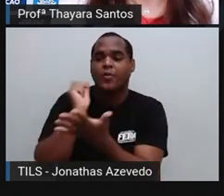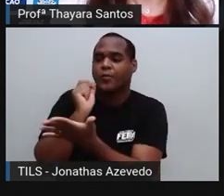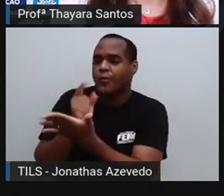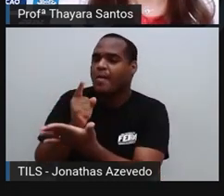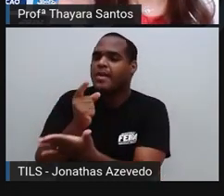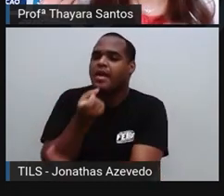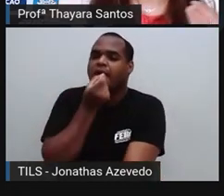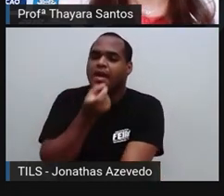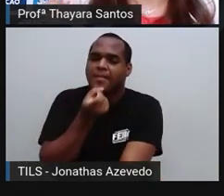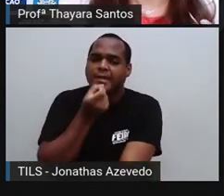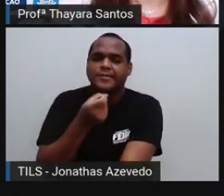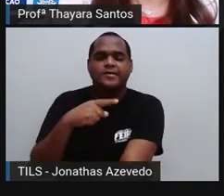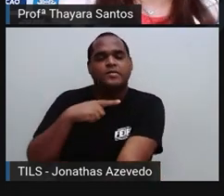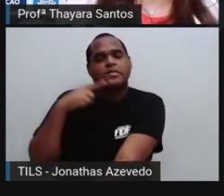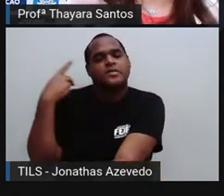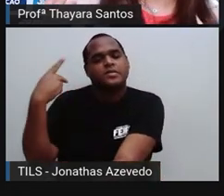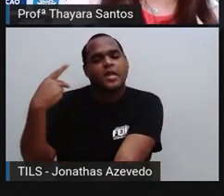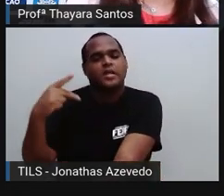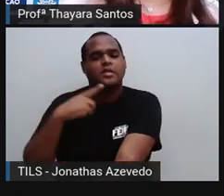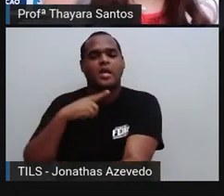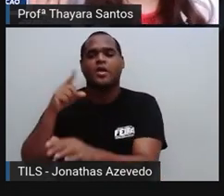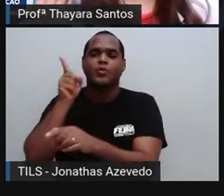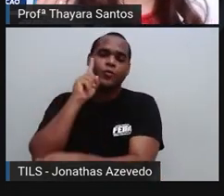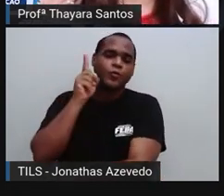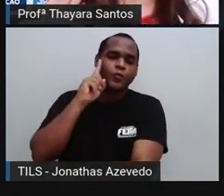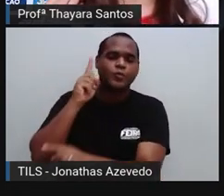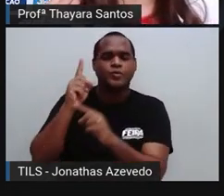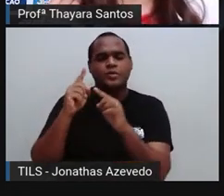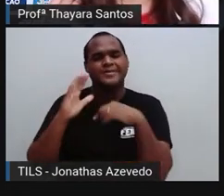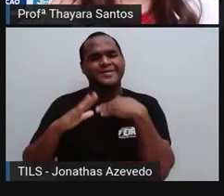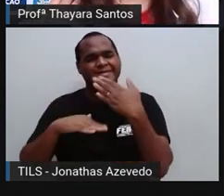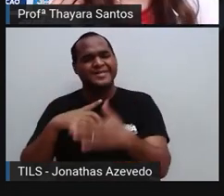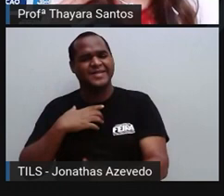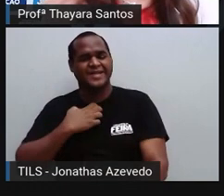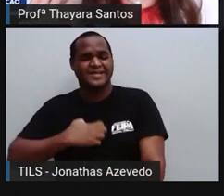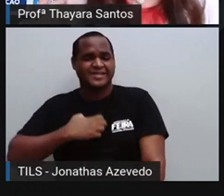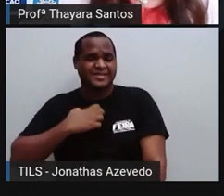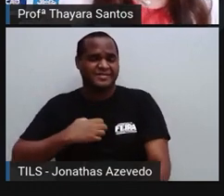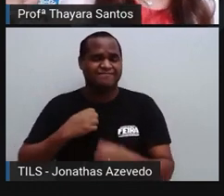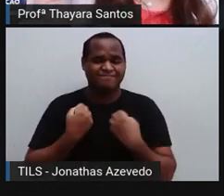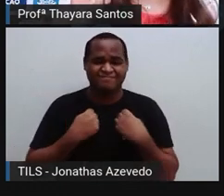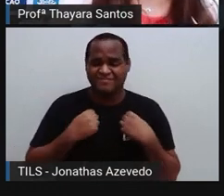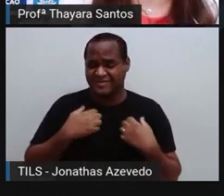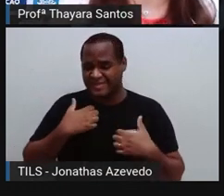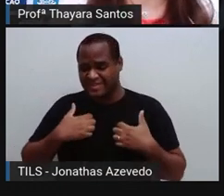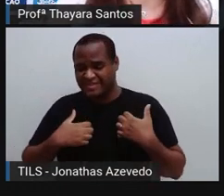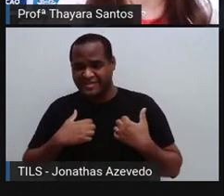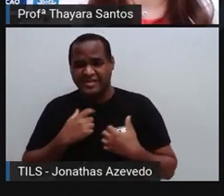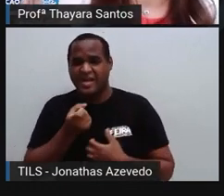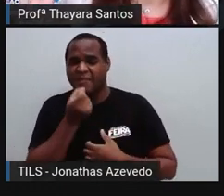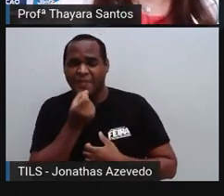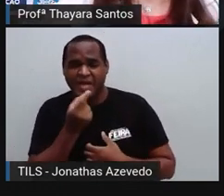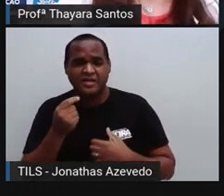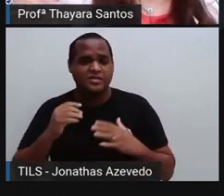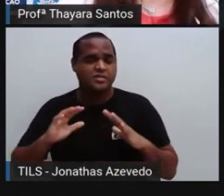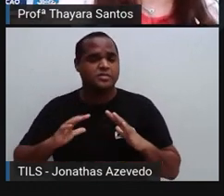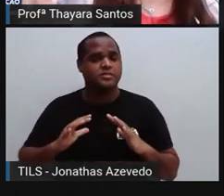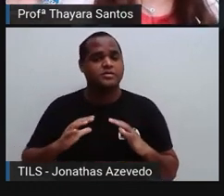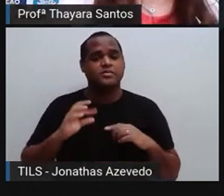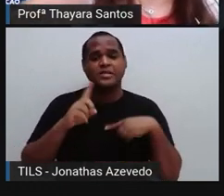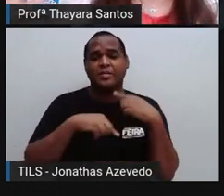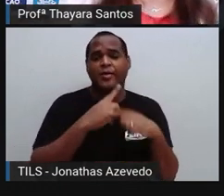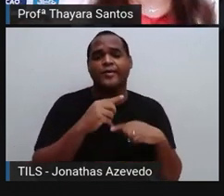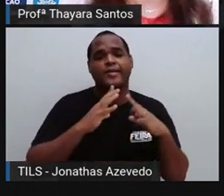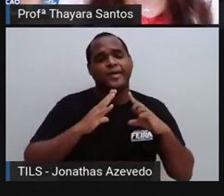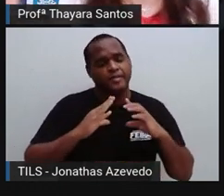medicamento e numa situação que ela está ali do dia a dia, ela acha que está um pouquinho estressada, um pouquinho ansiosa, vai lá e toma o medicamento. Aí, daqui a pouco,